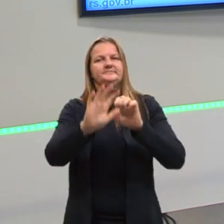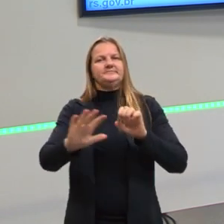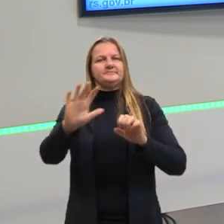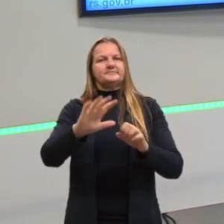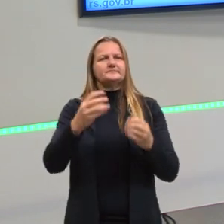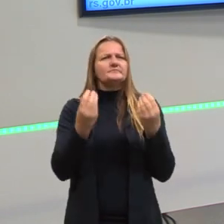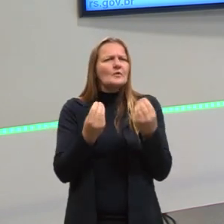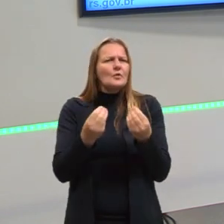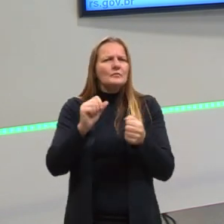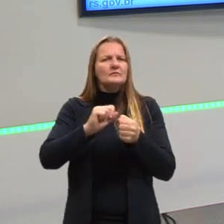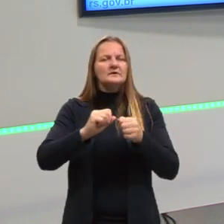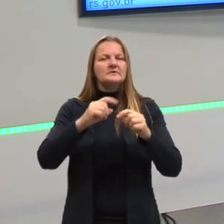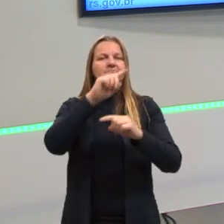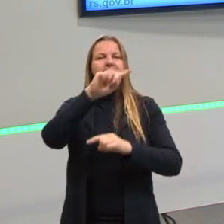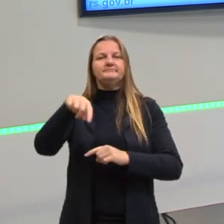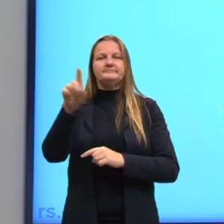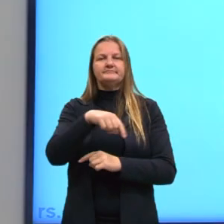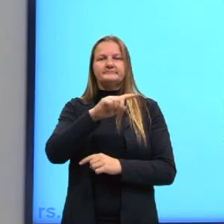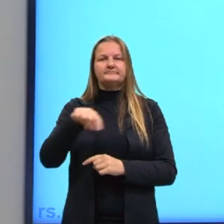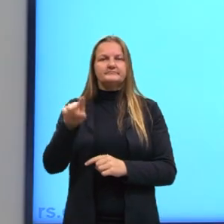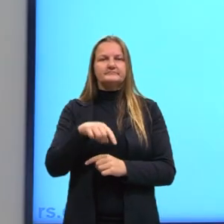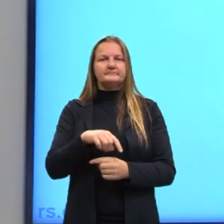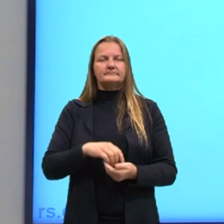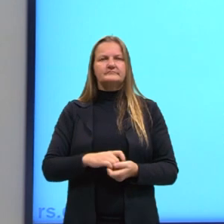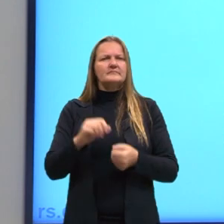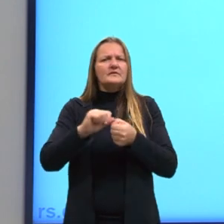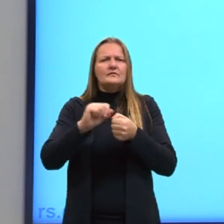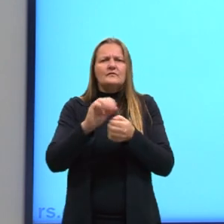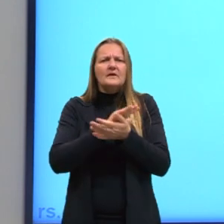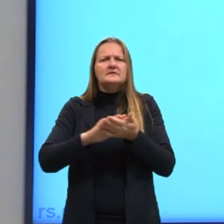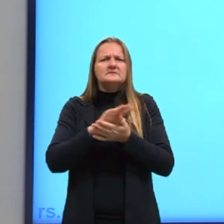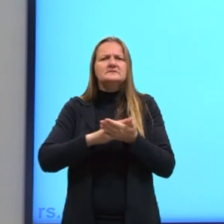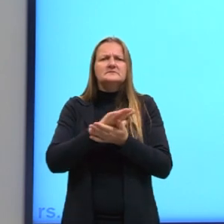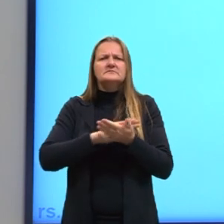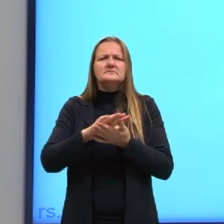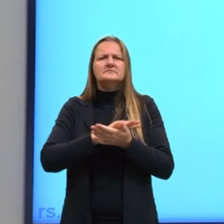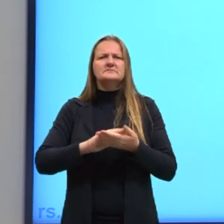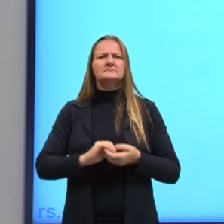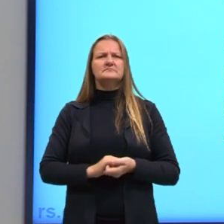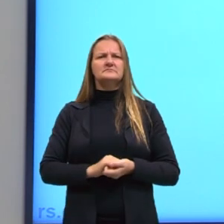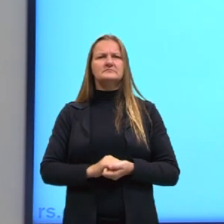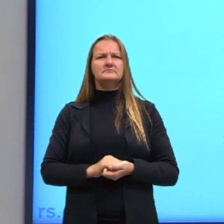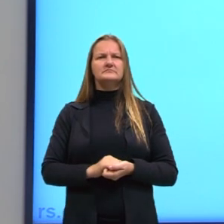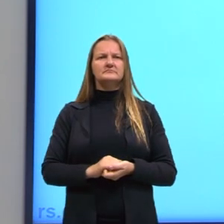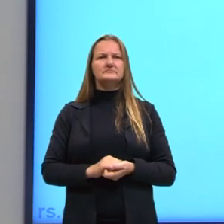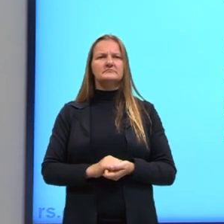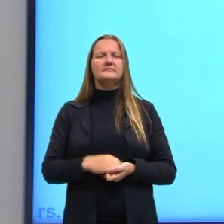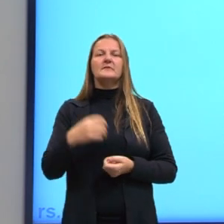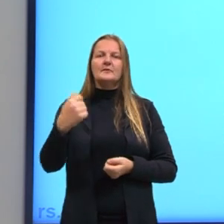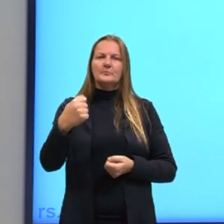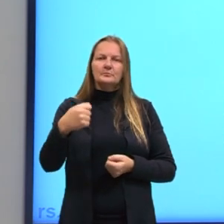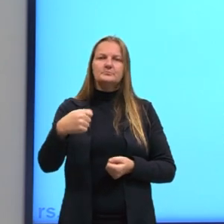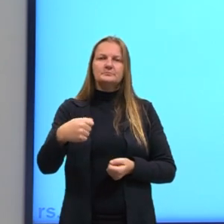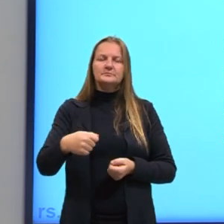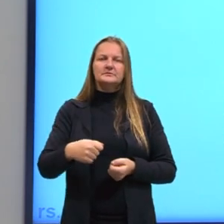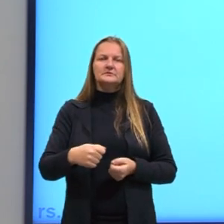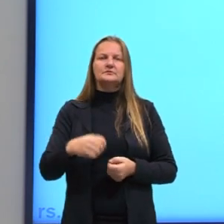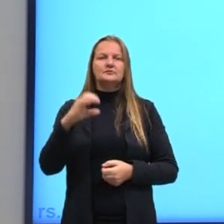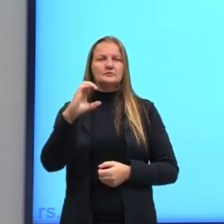como que eu vou anular esses termos que não fazem parte da equação Global porque eu preciso só de